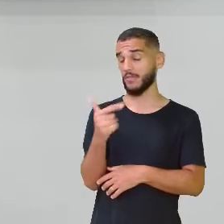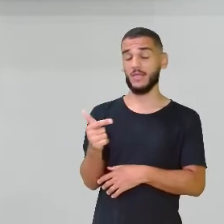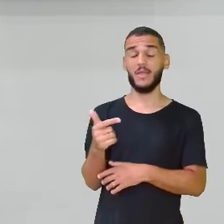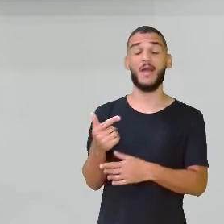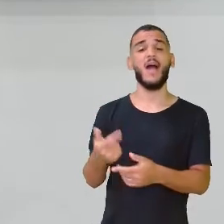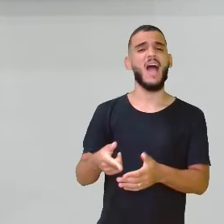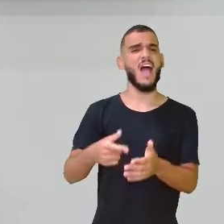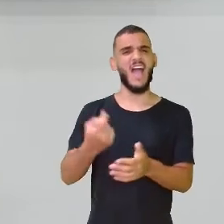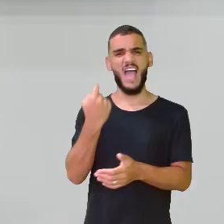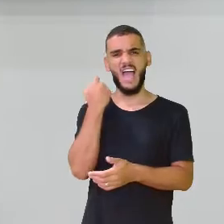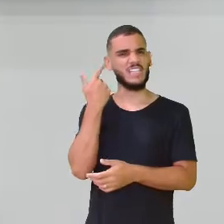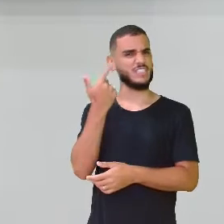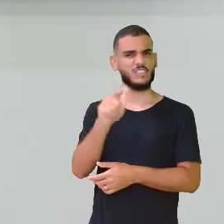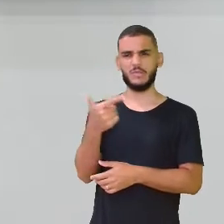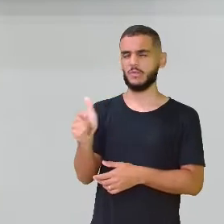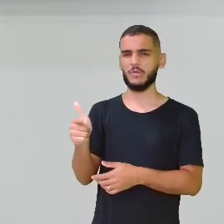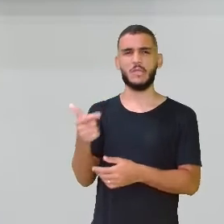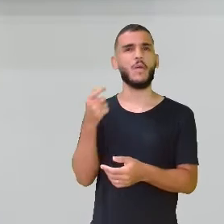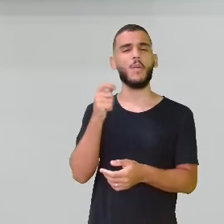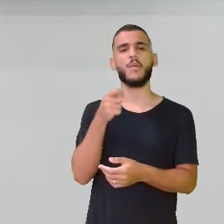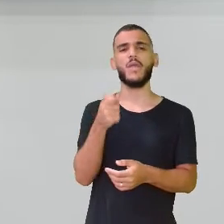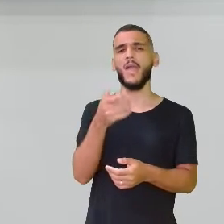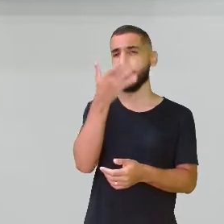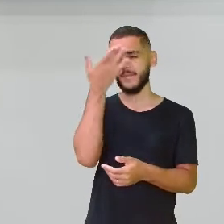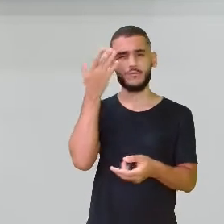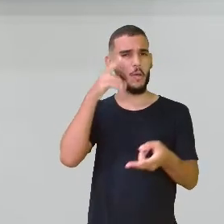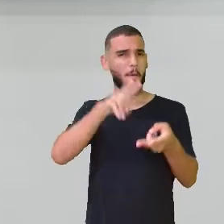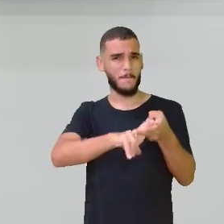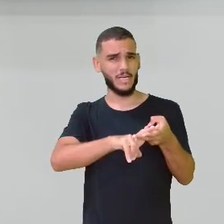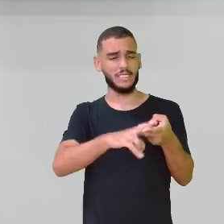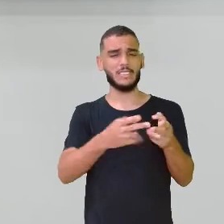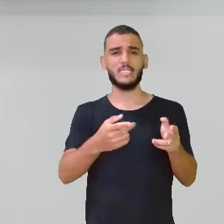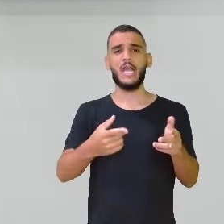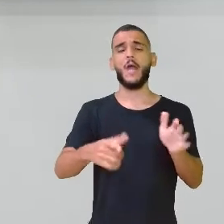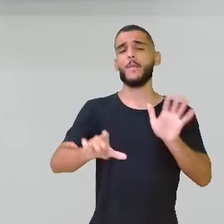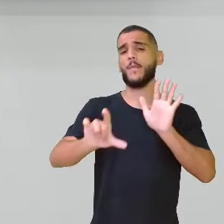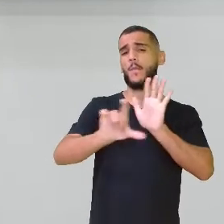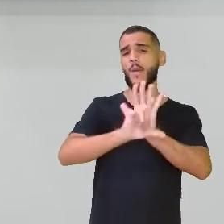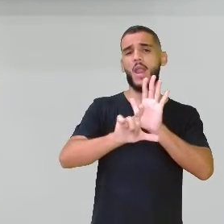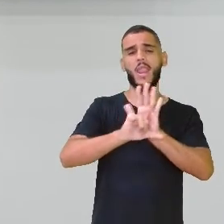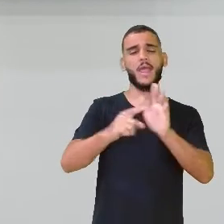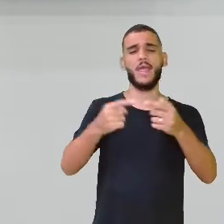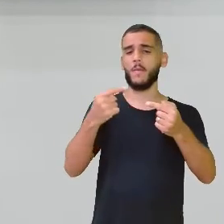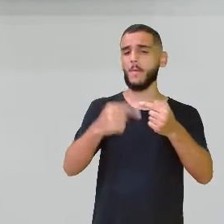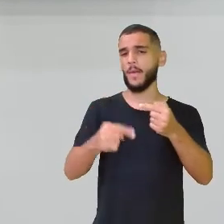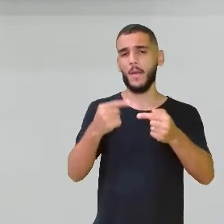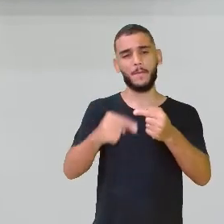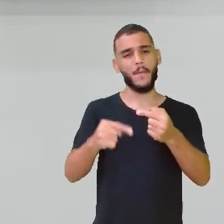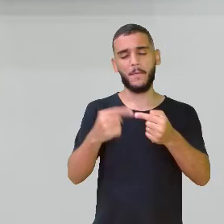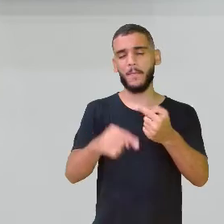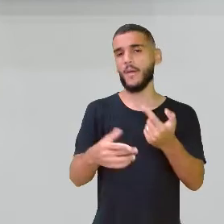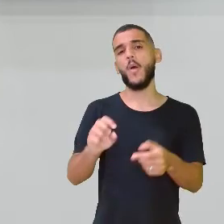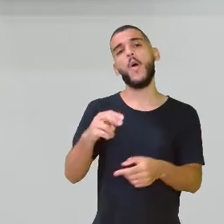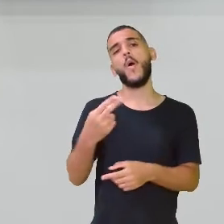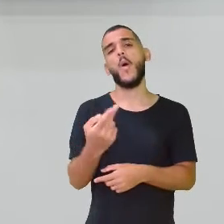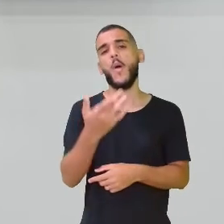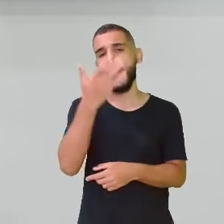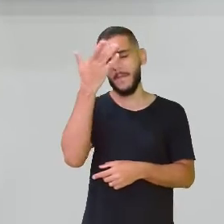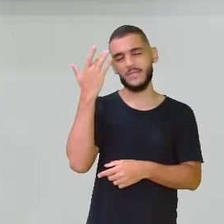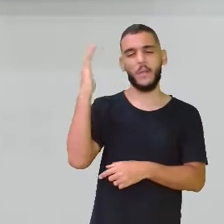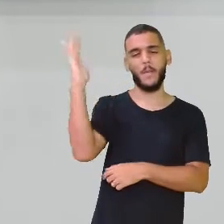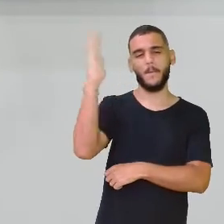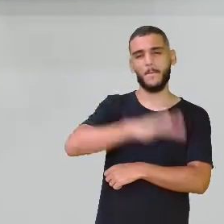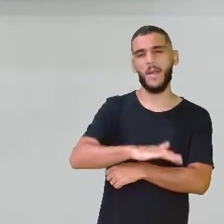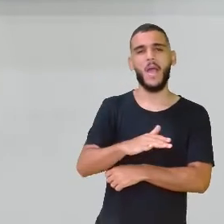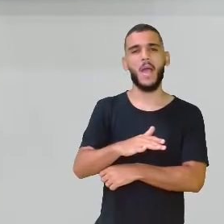punição por descumprir uma lei, ou mesmo dos maus tratos às pessoas com mais idade, não é?